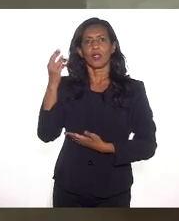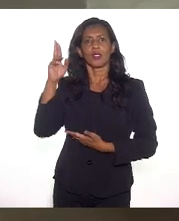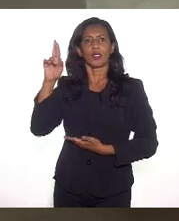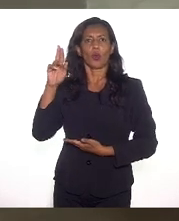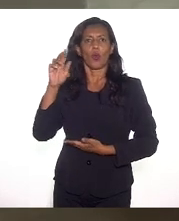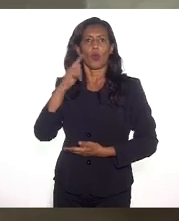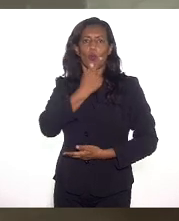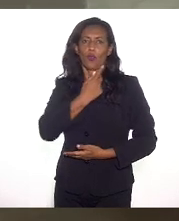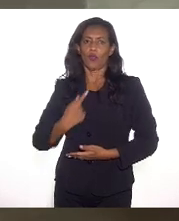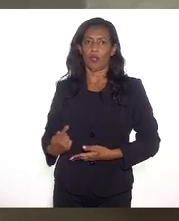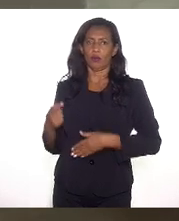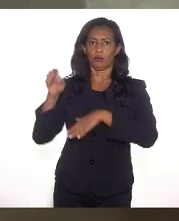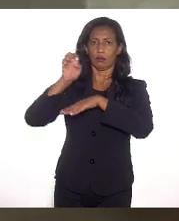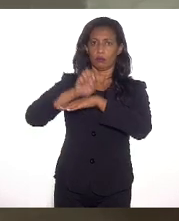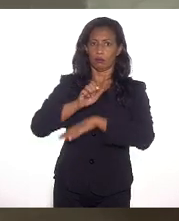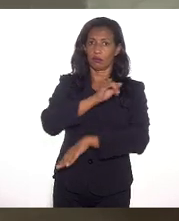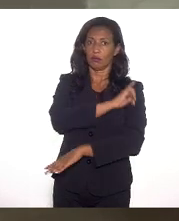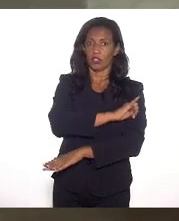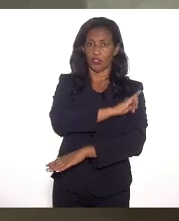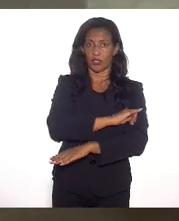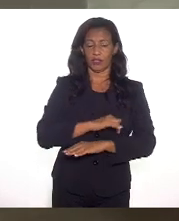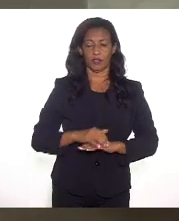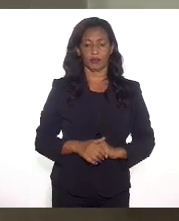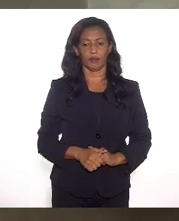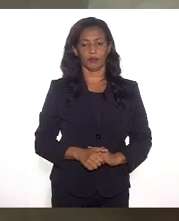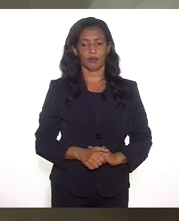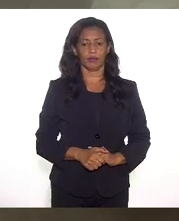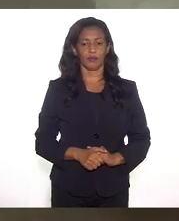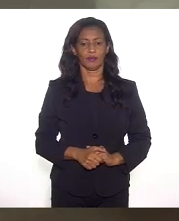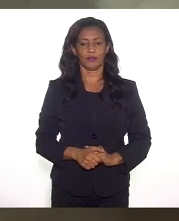Castro, governador do Estado do Rio de Janeiro.